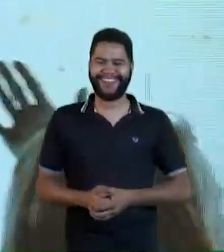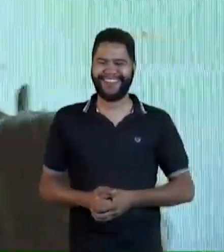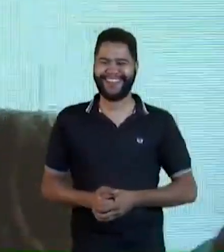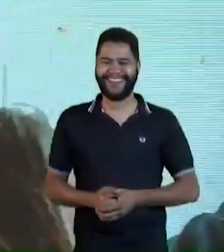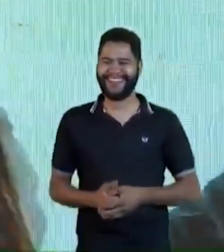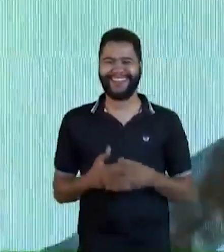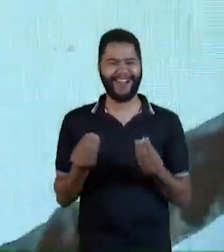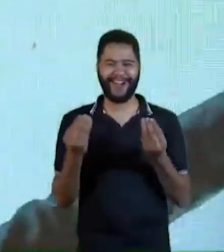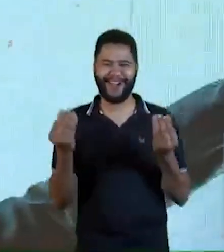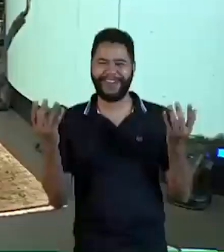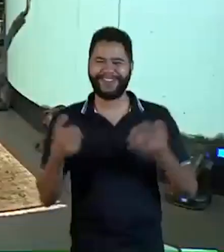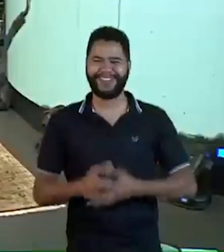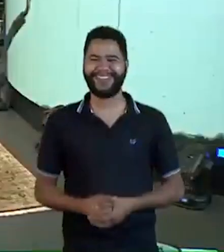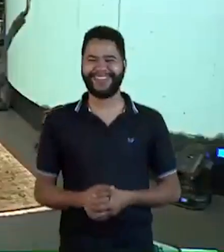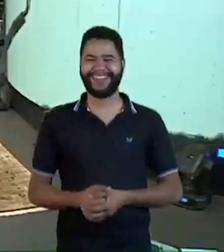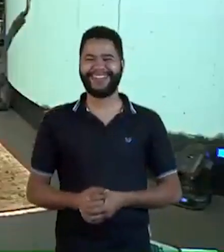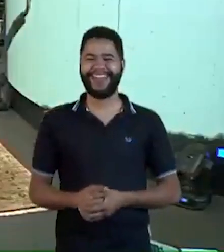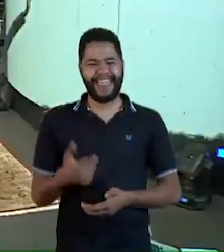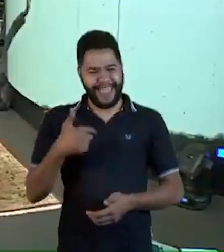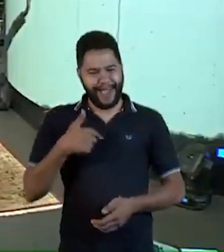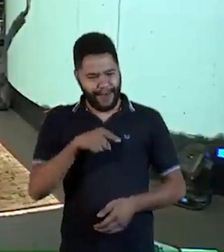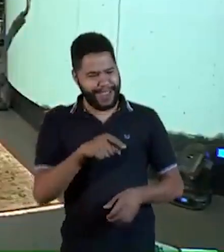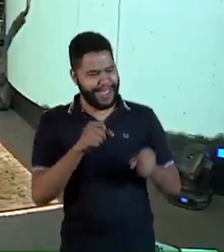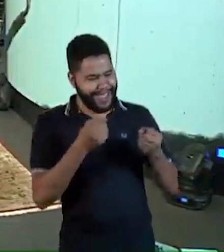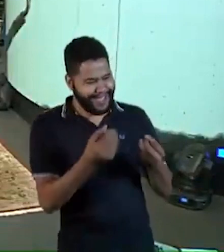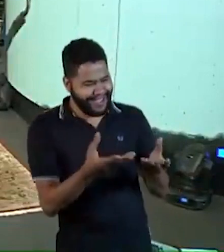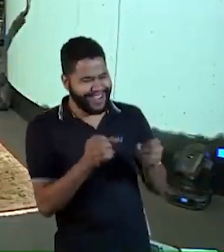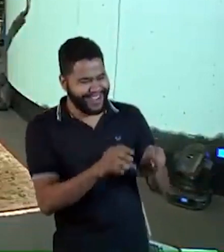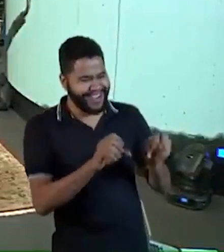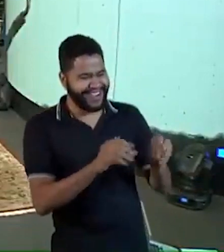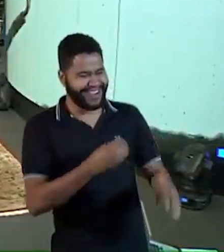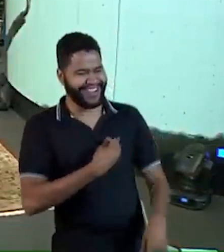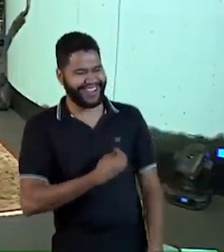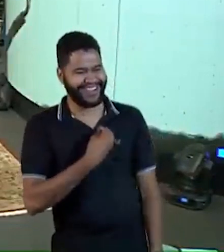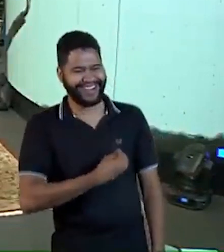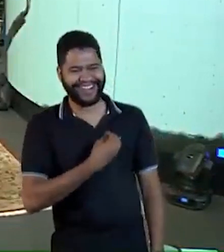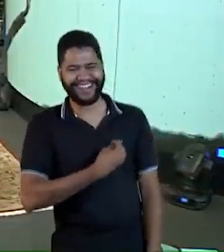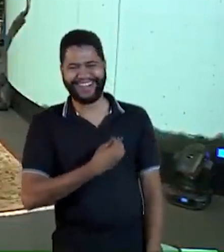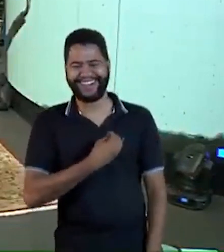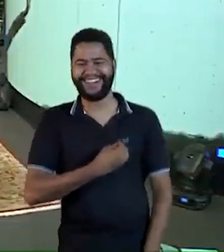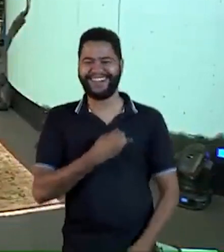o que que é isso eu tô aqui para ministrar vida